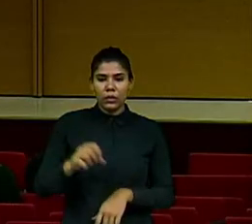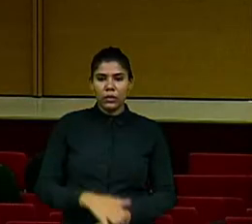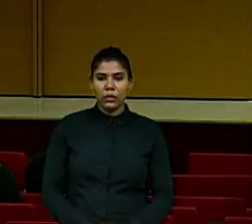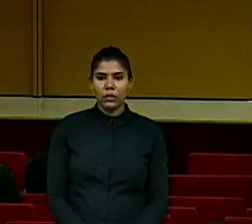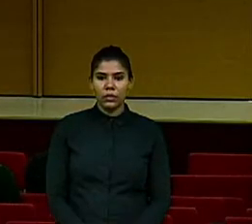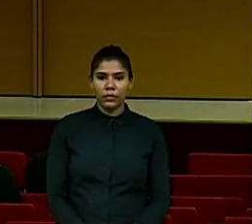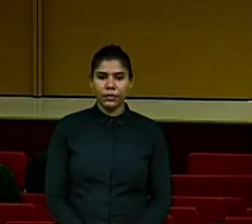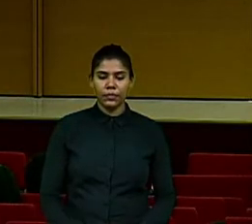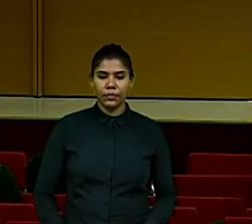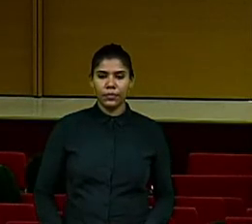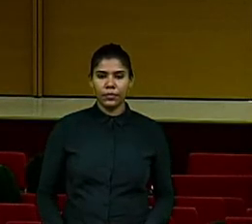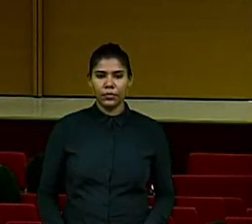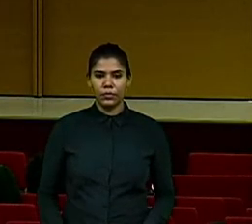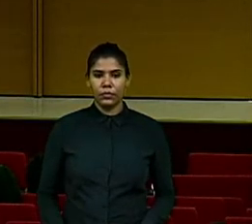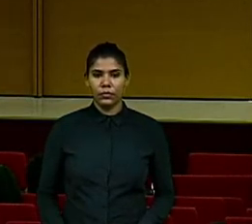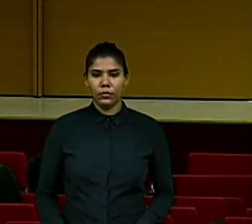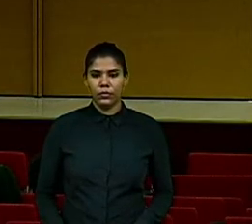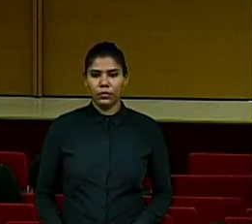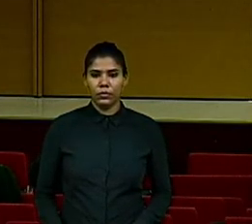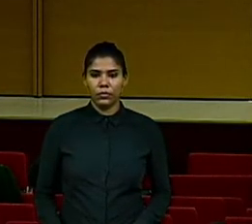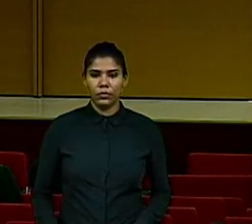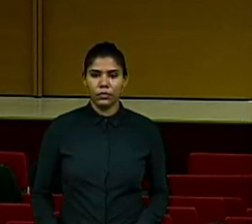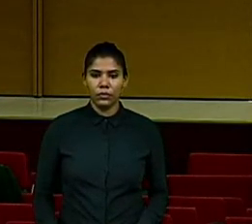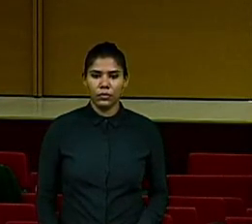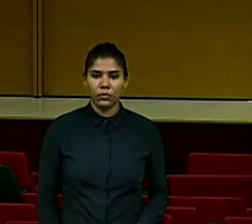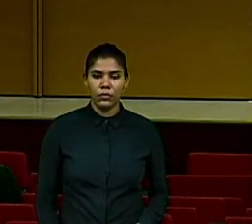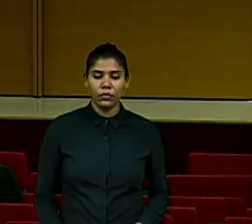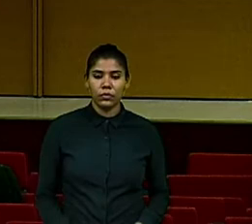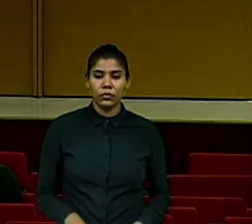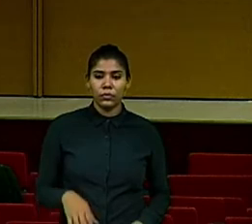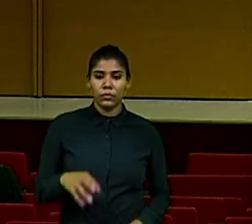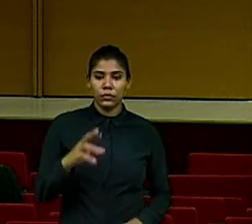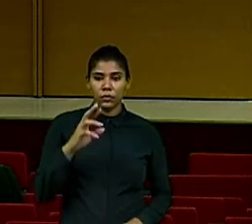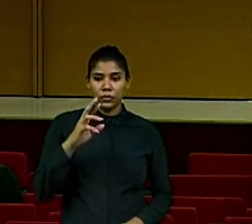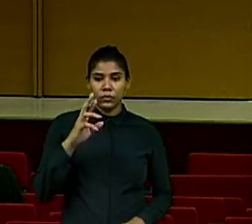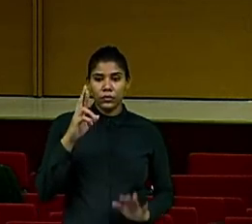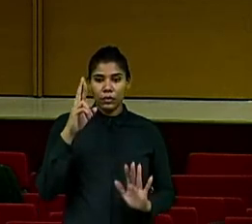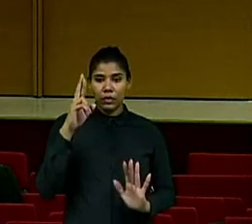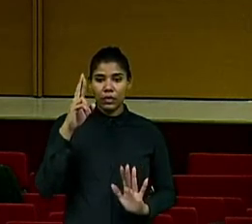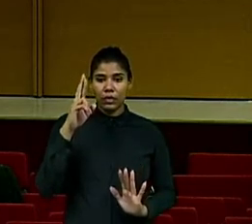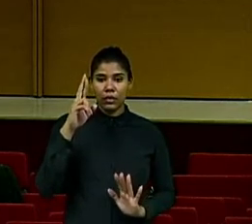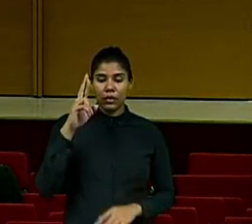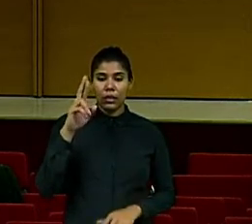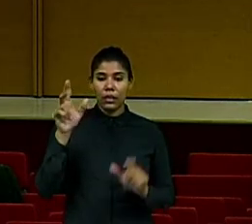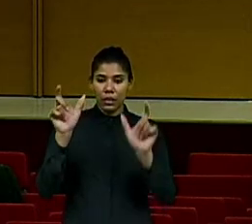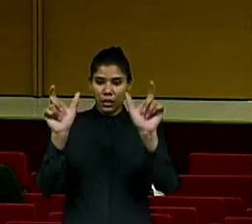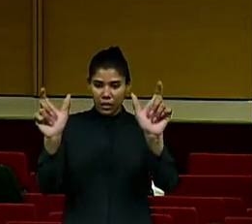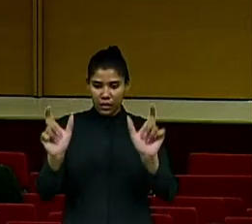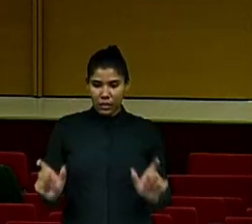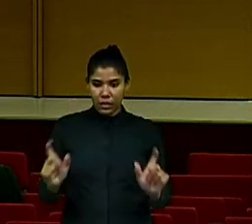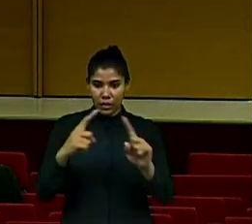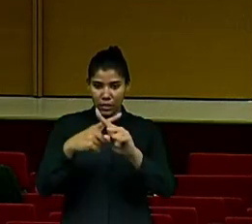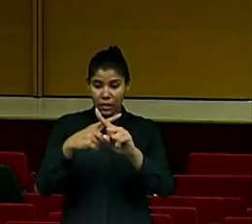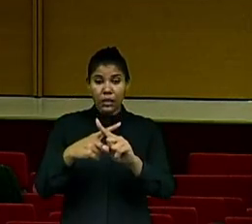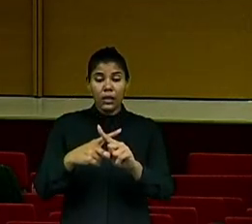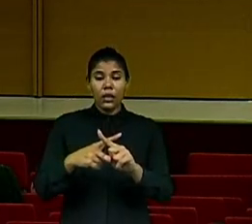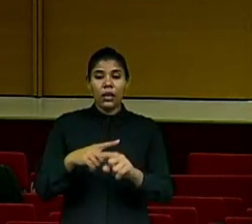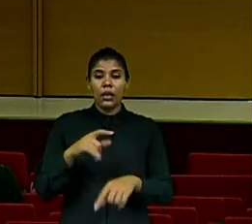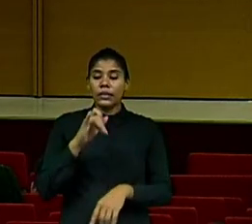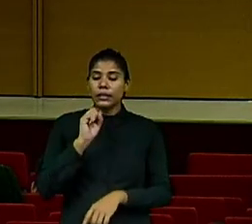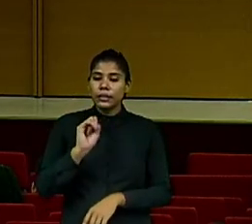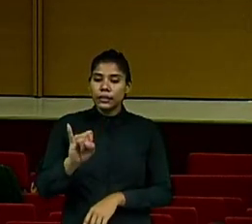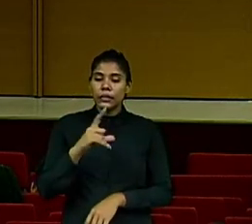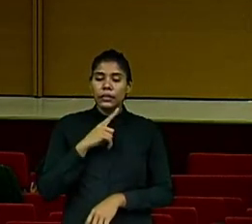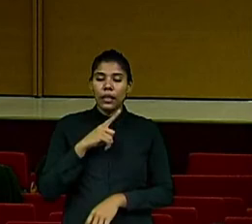Bom vamos lá vamos regra de três aqui na física olha como é simples se você tem uma